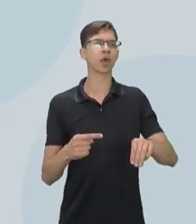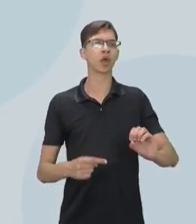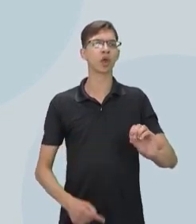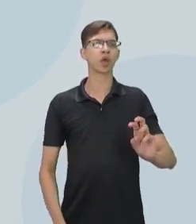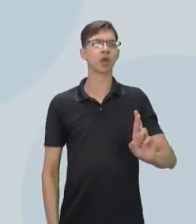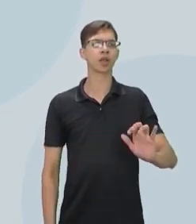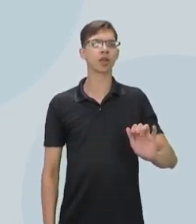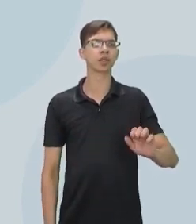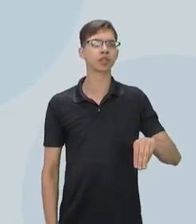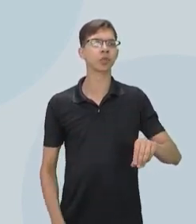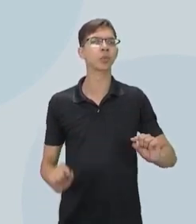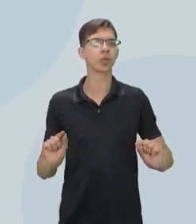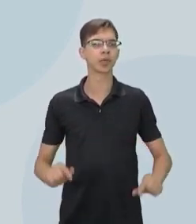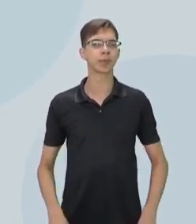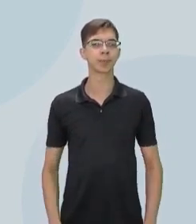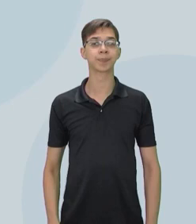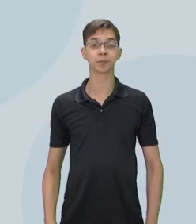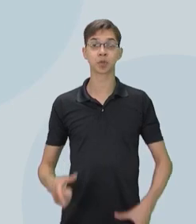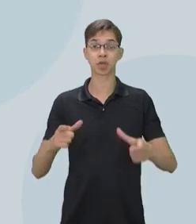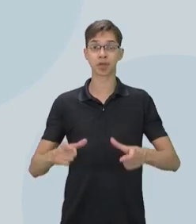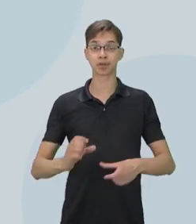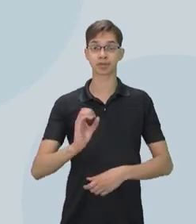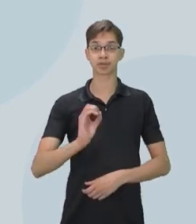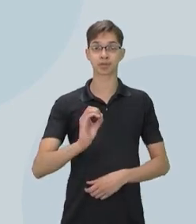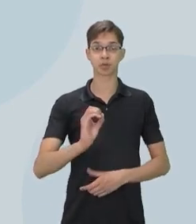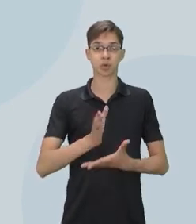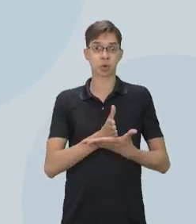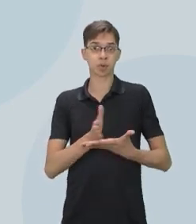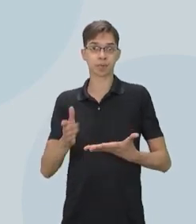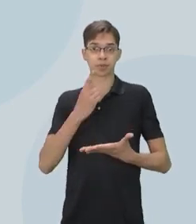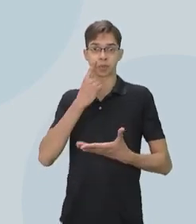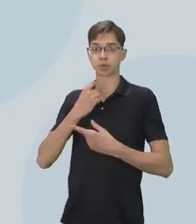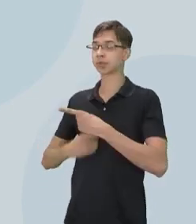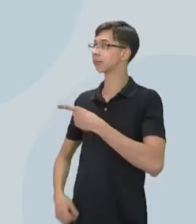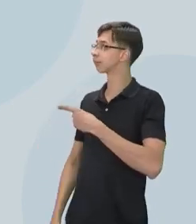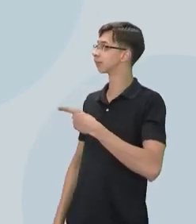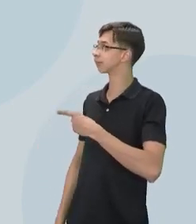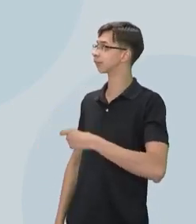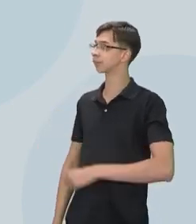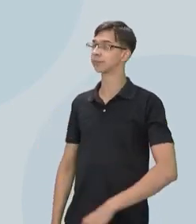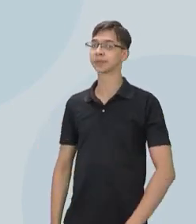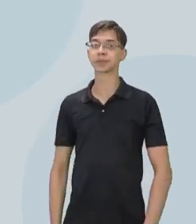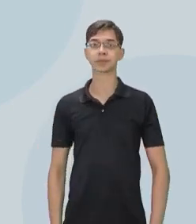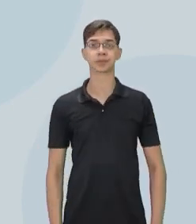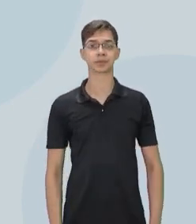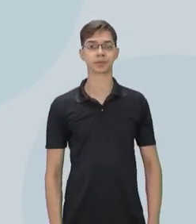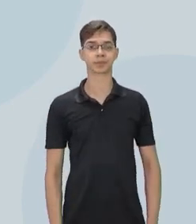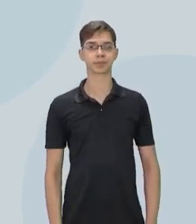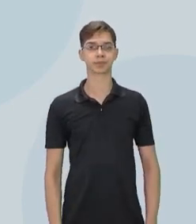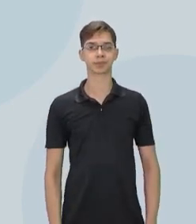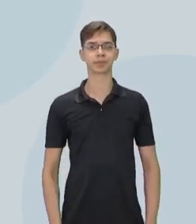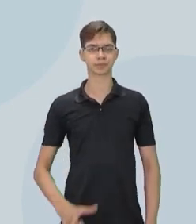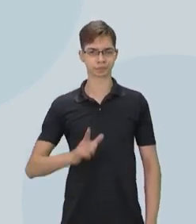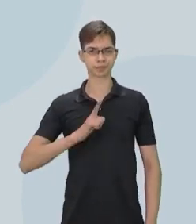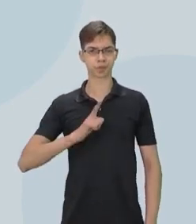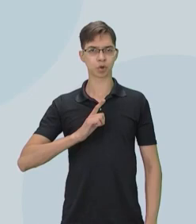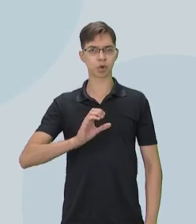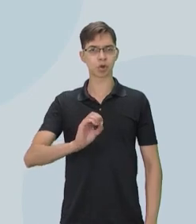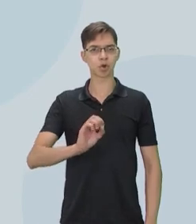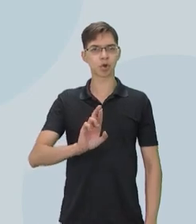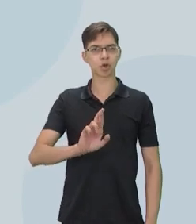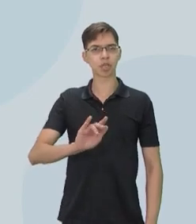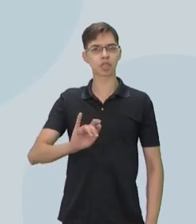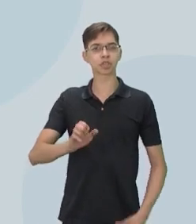Nesse caso aí, ela está partindo da origem, né? Desculpa, partindo não, ela está passando pela origem, né? Ela